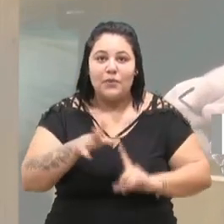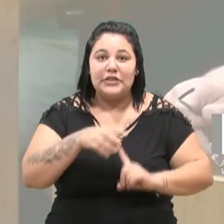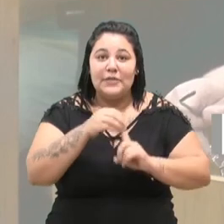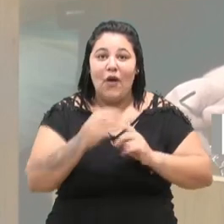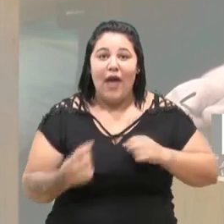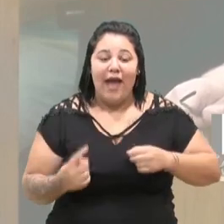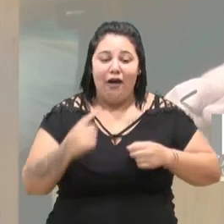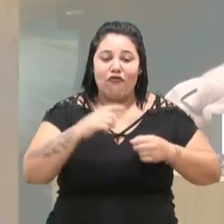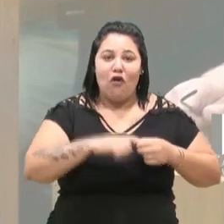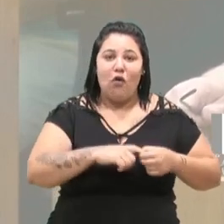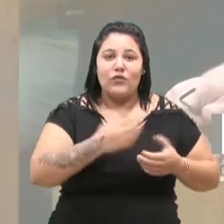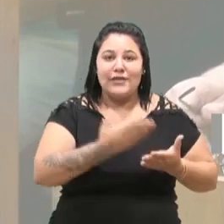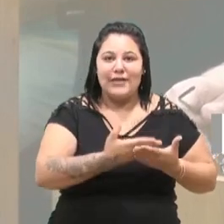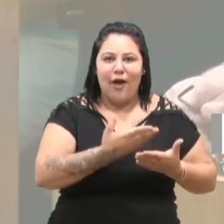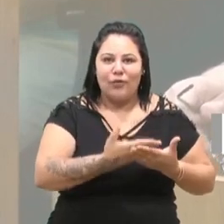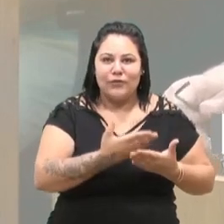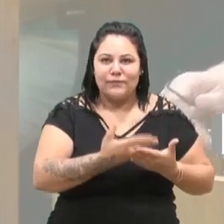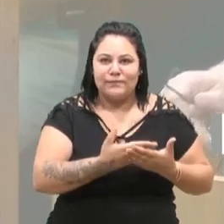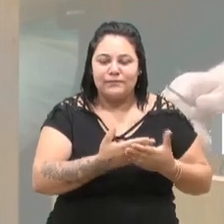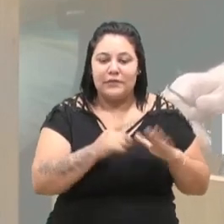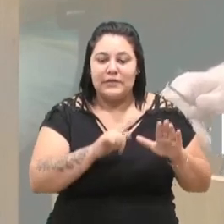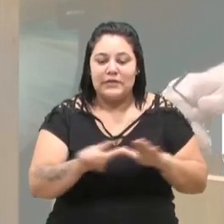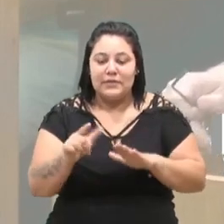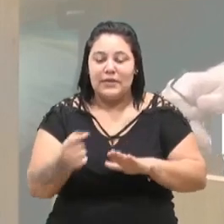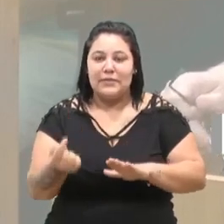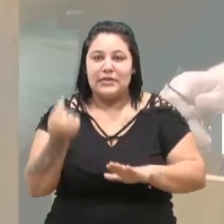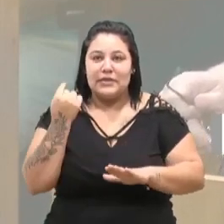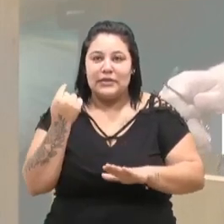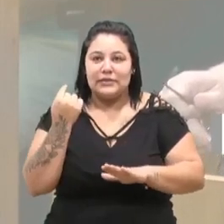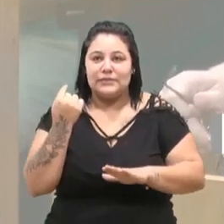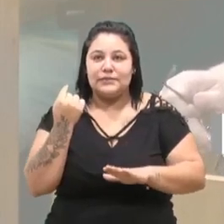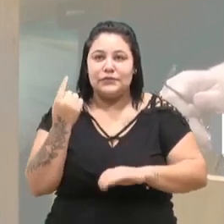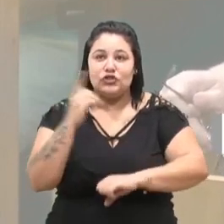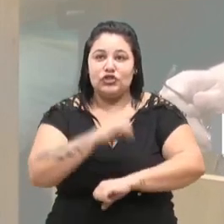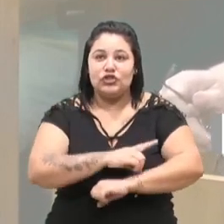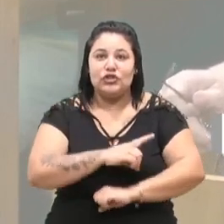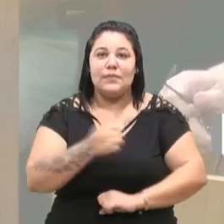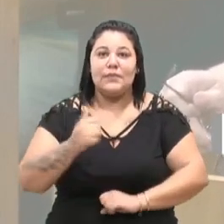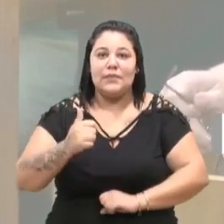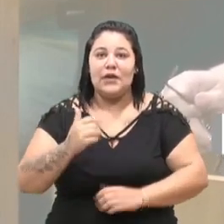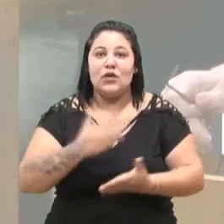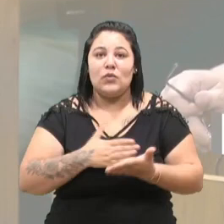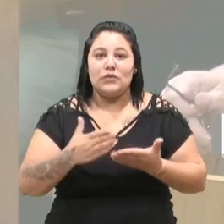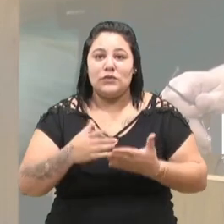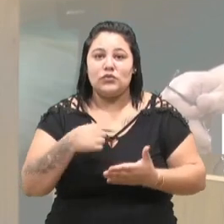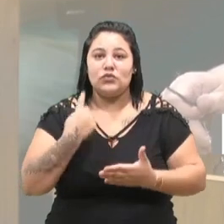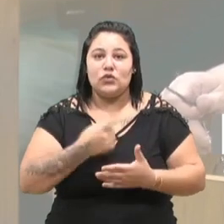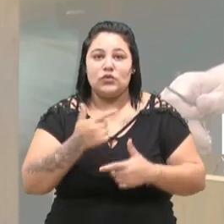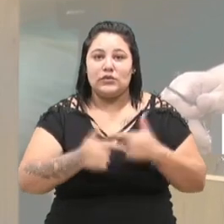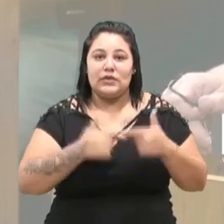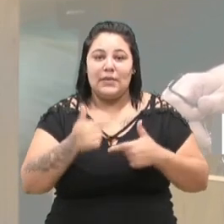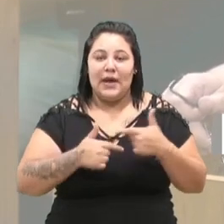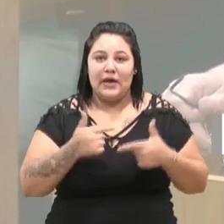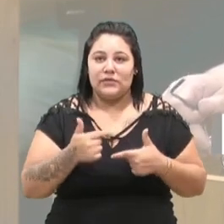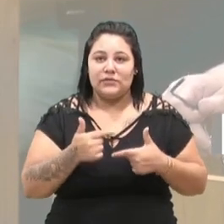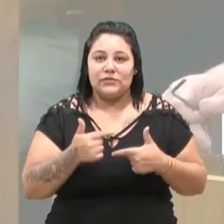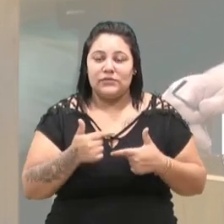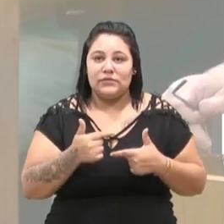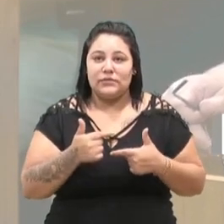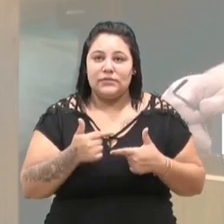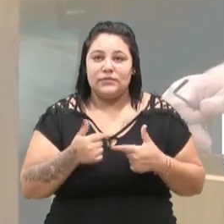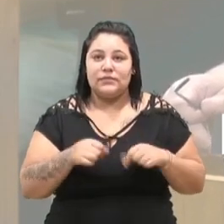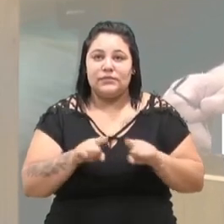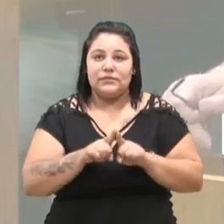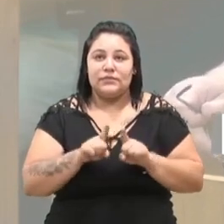aulas. Semana passada, dia 1º, começamos nossos trabalhos e, não por nada, o